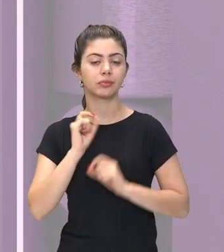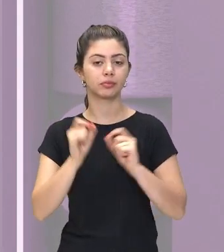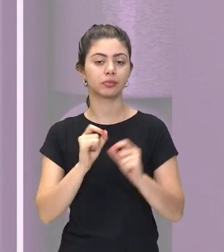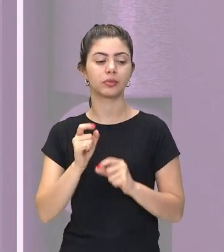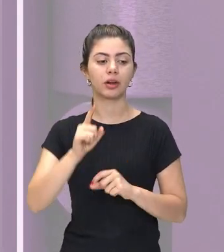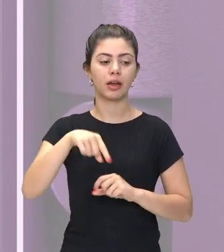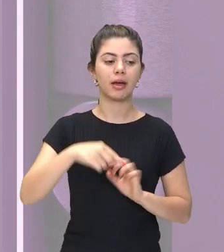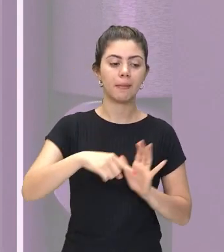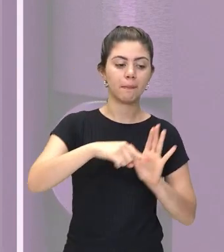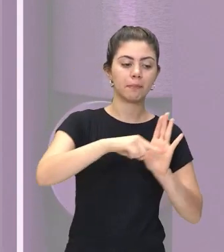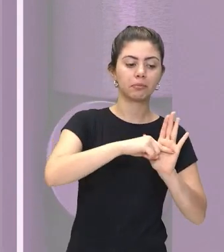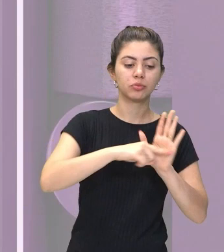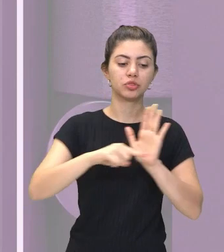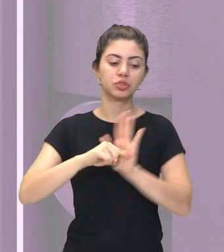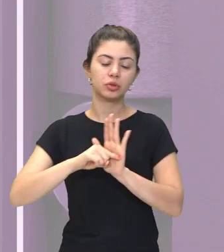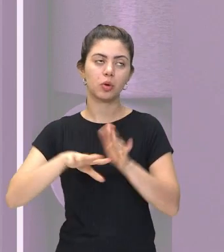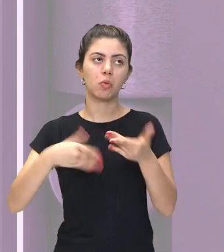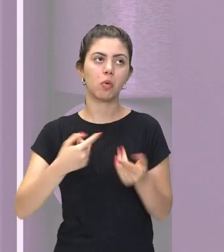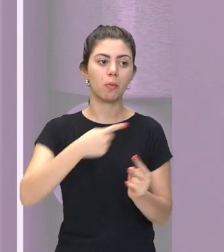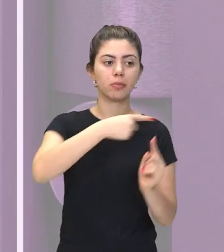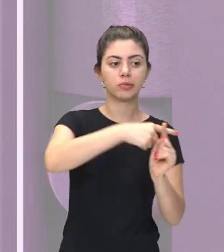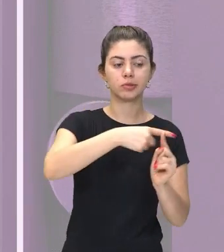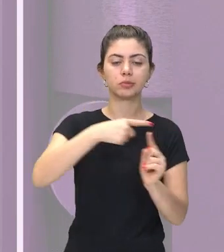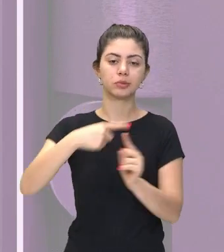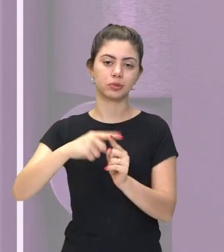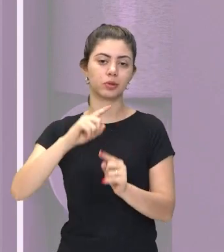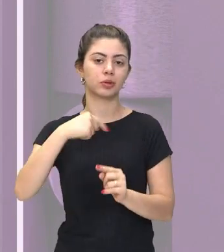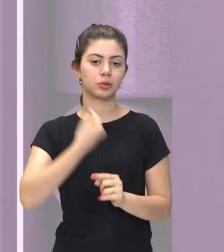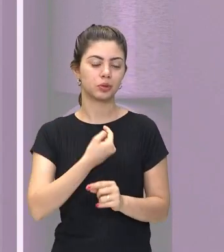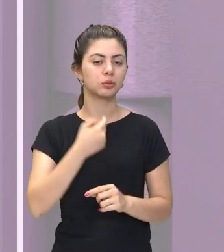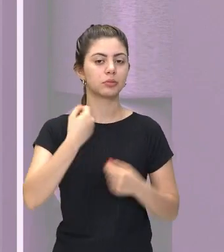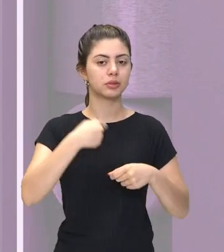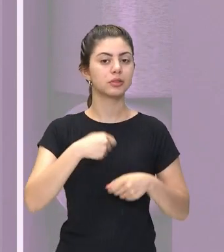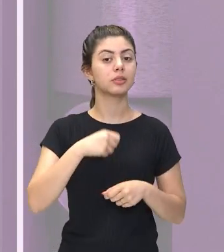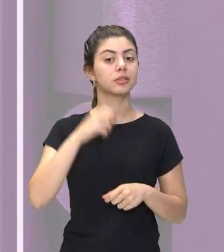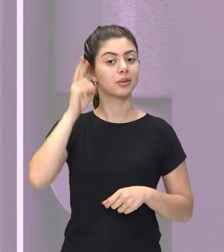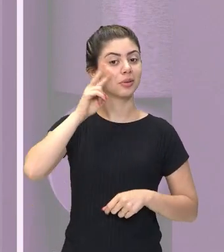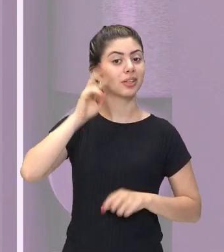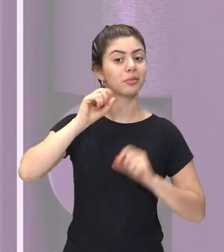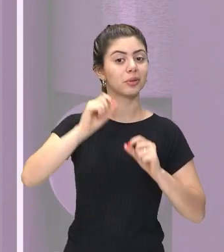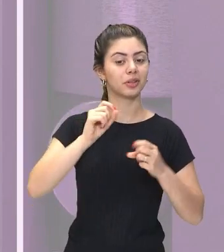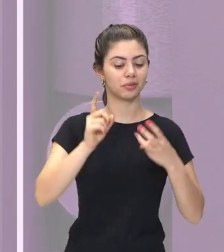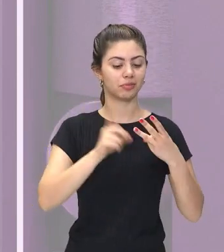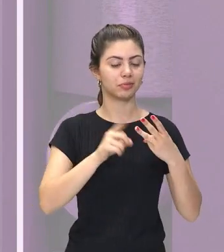nossos fatores, a gente tem que fazer aquele joguinho de sinal. Sinais iguais dá